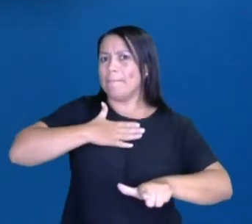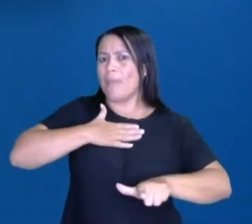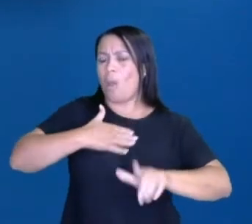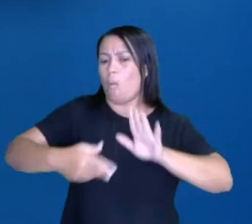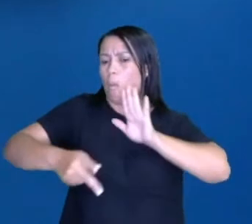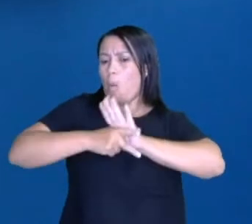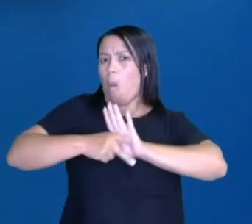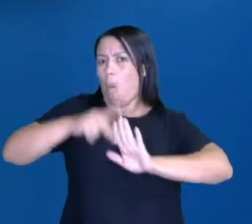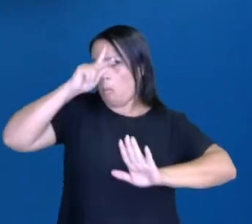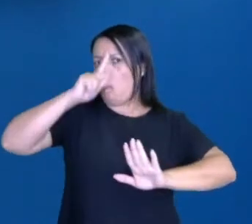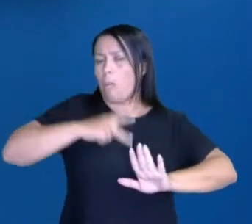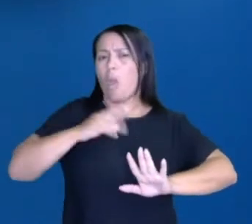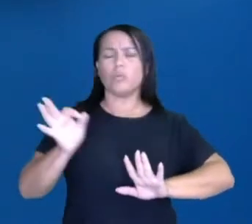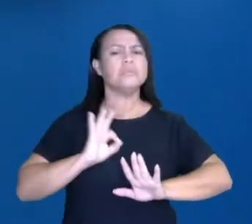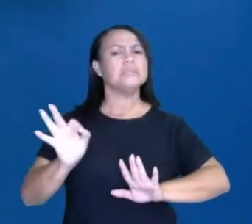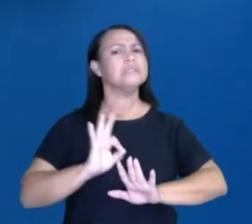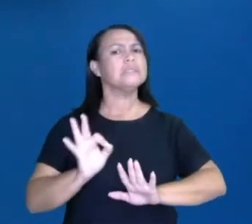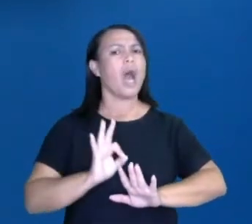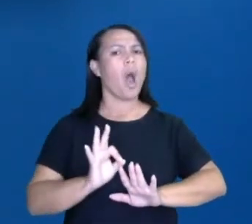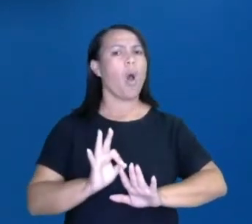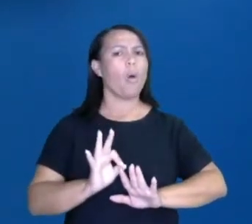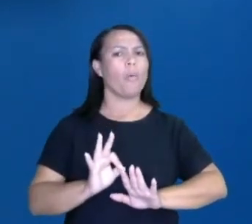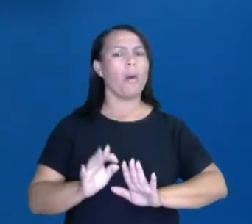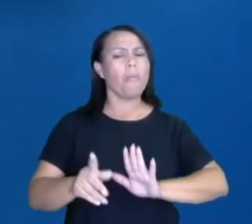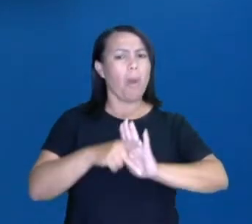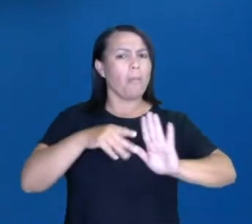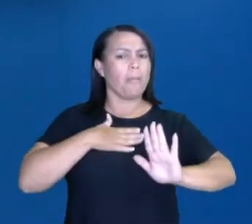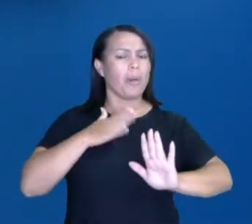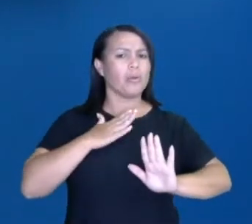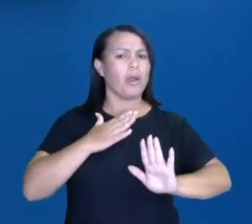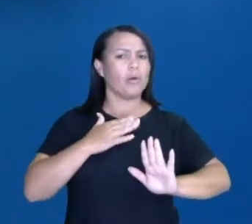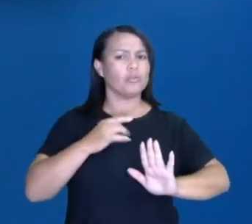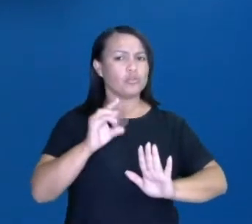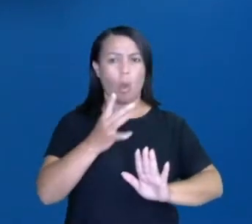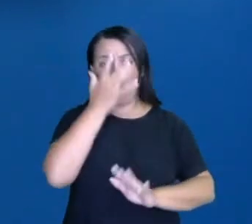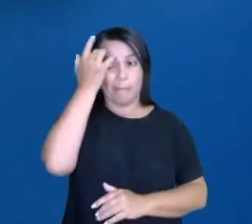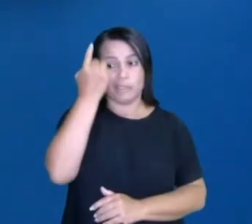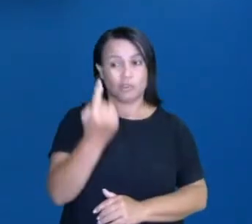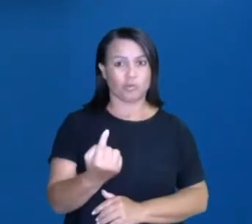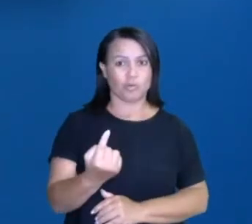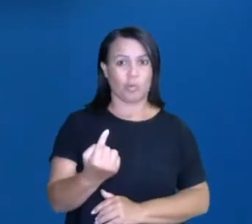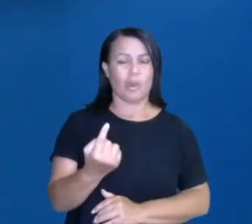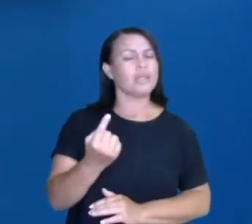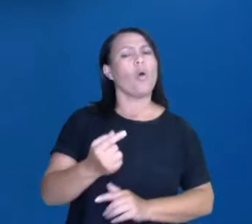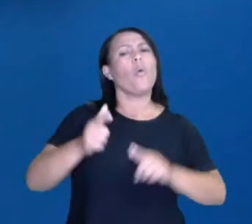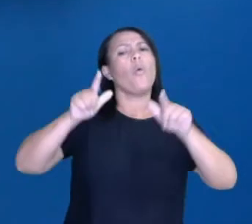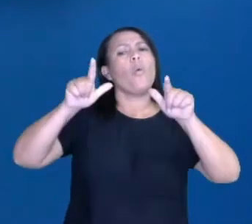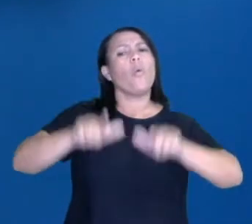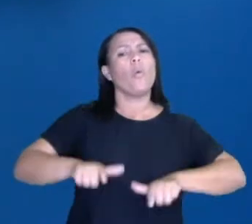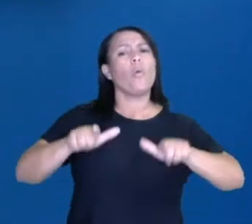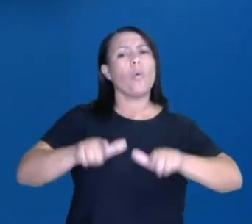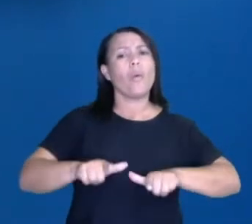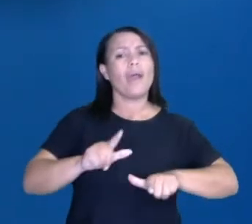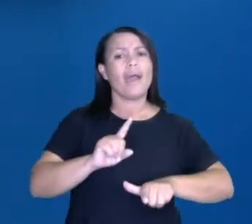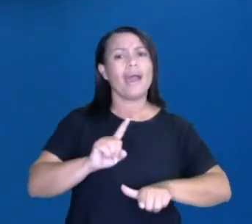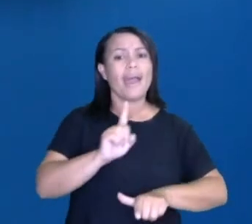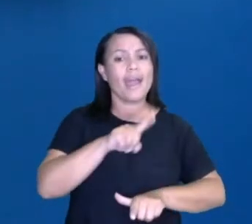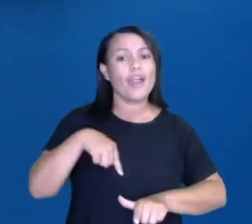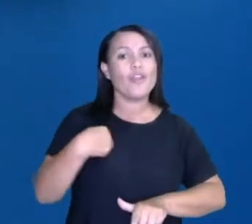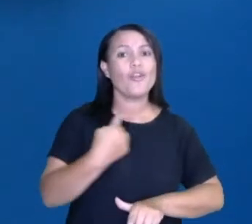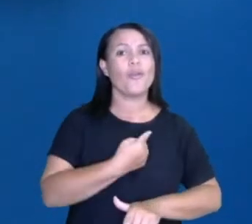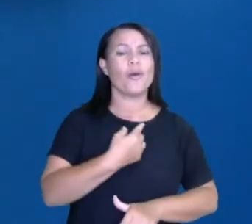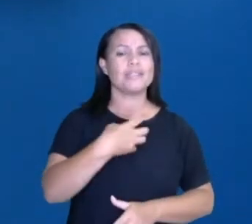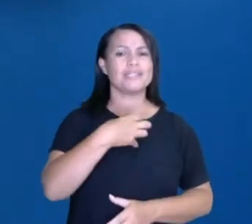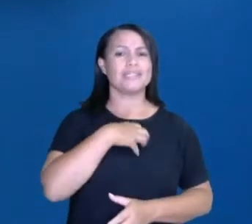algo apenas seu, só seu. Não é pertencente apenas a você. O lugar é a gente se